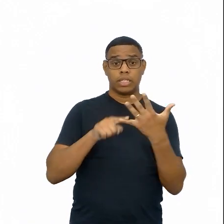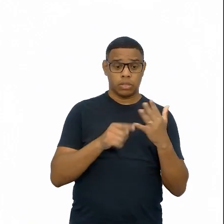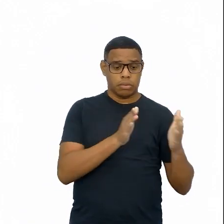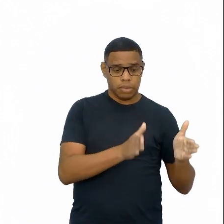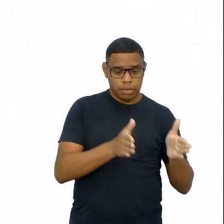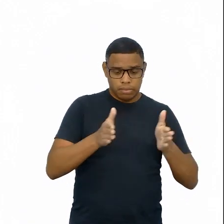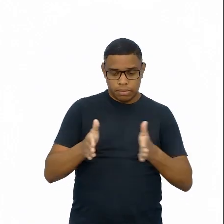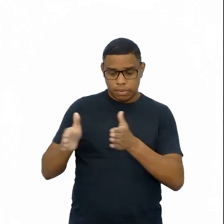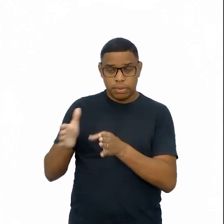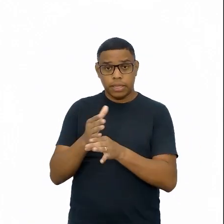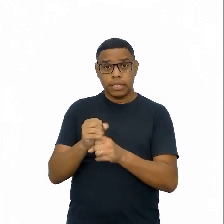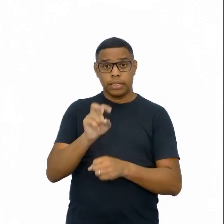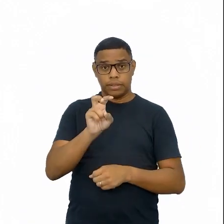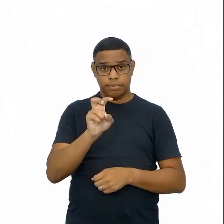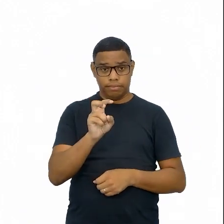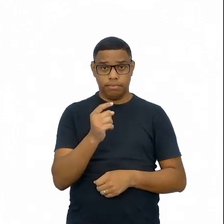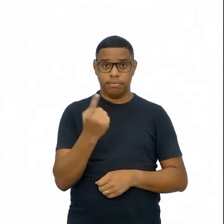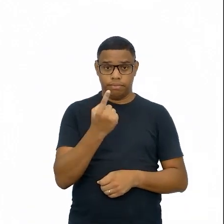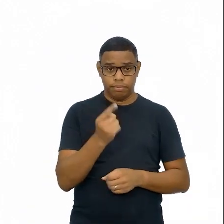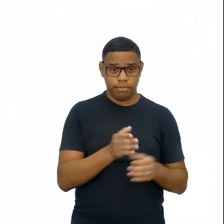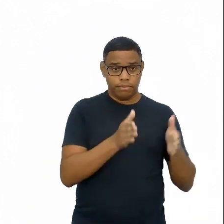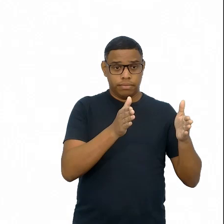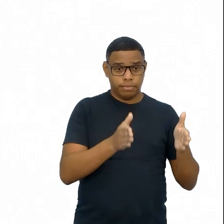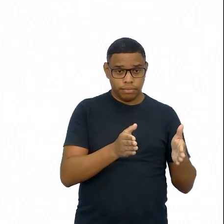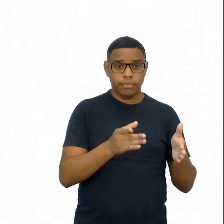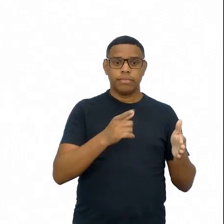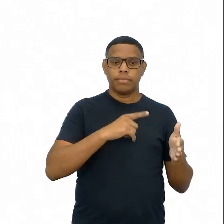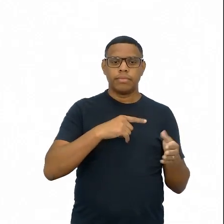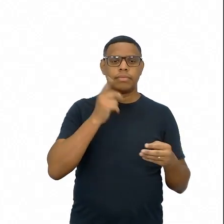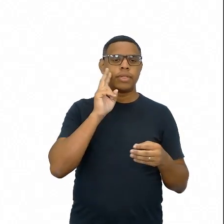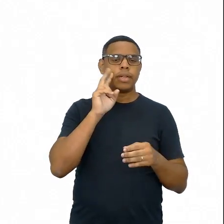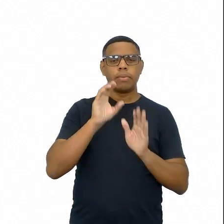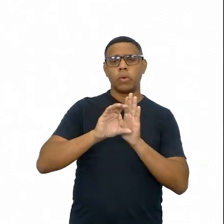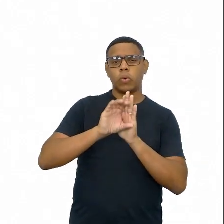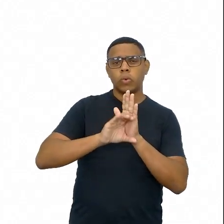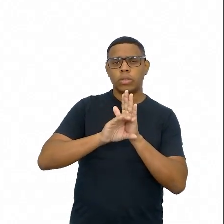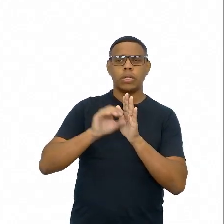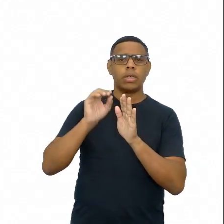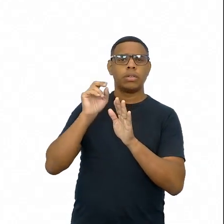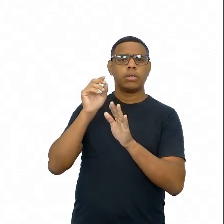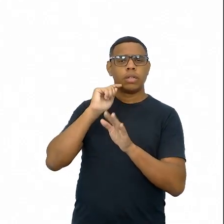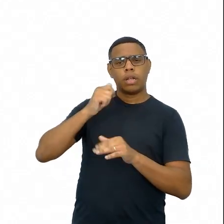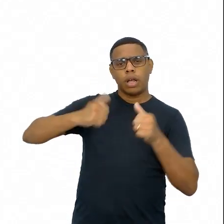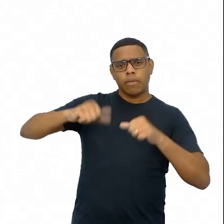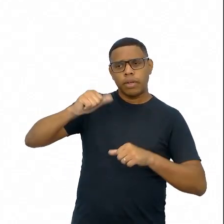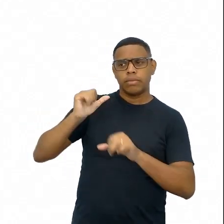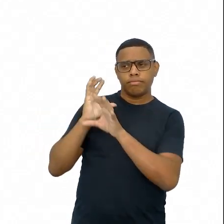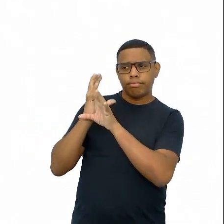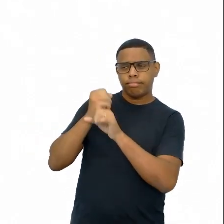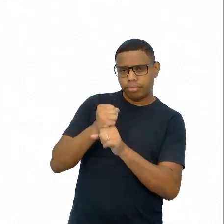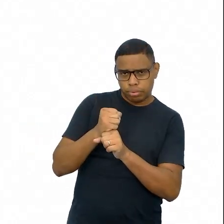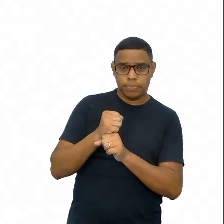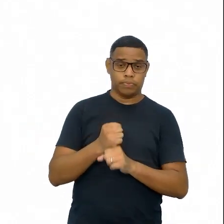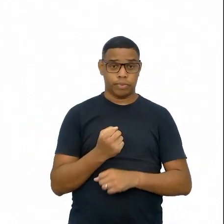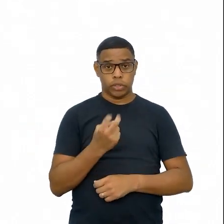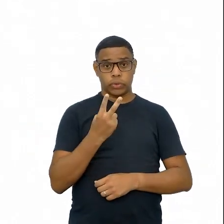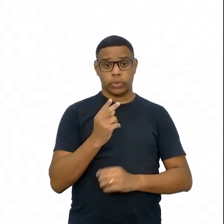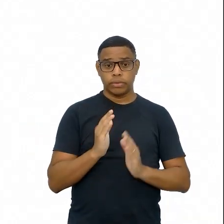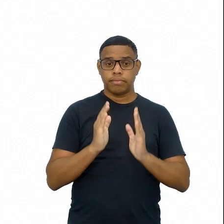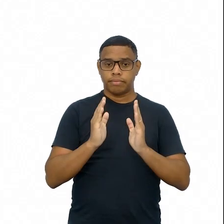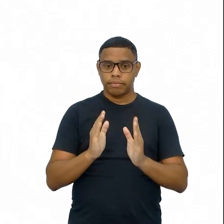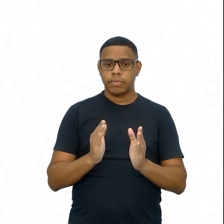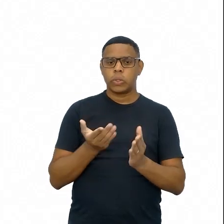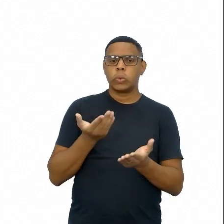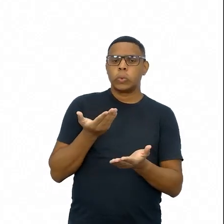momentos. No primeiro momento, vamos recuperar conceitos da avaliação. No segundo momento,